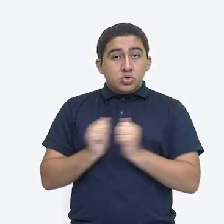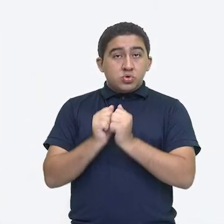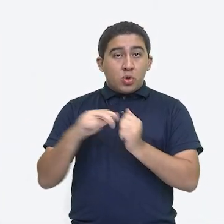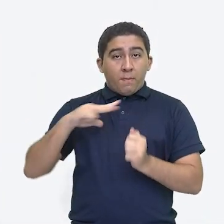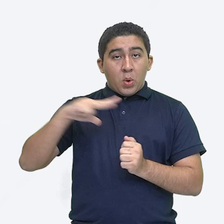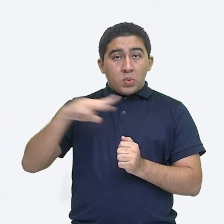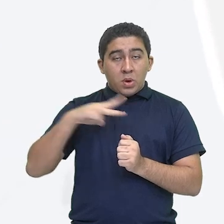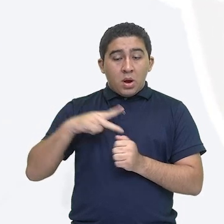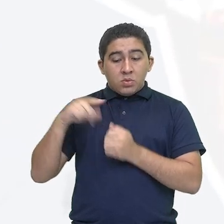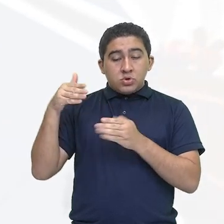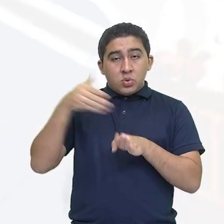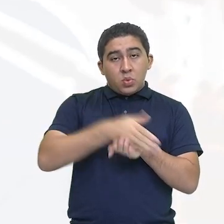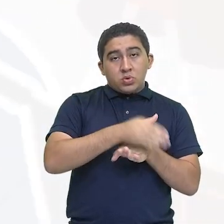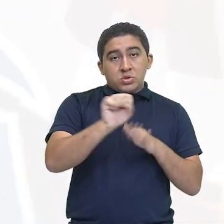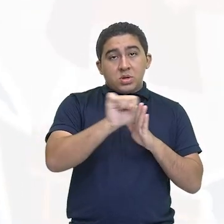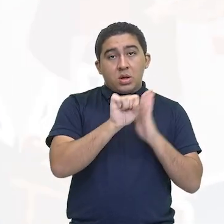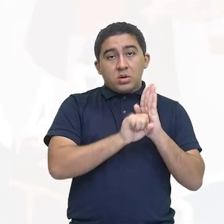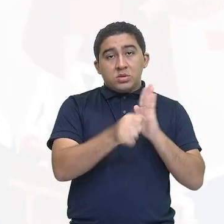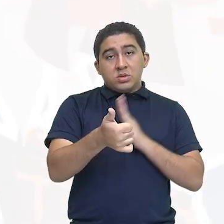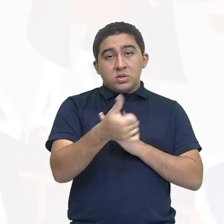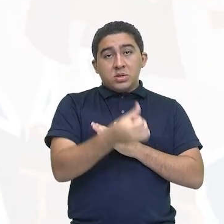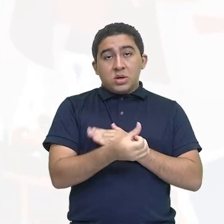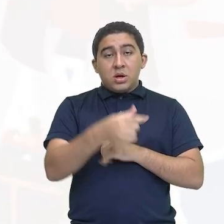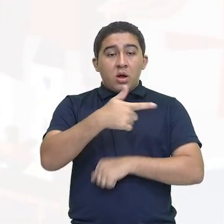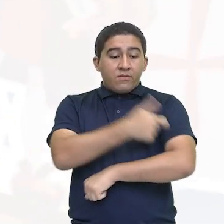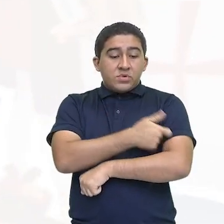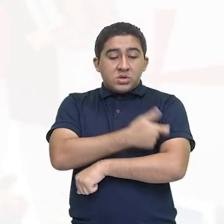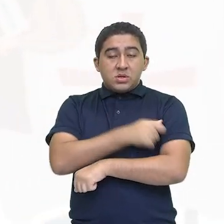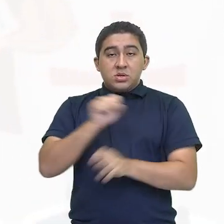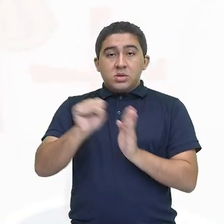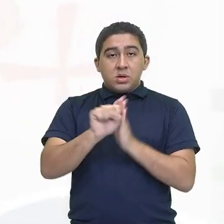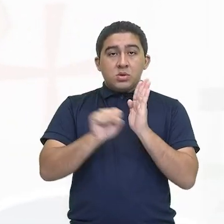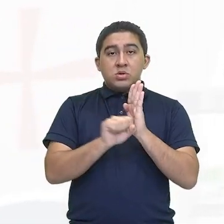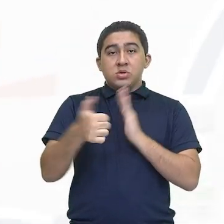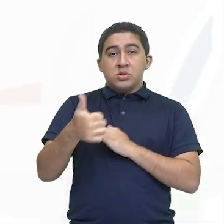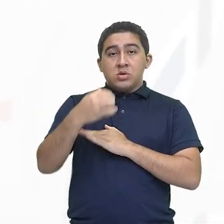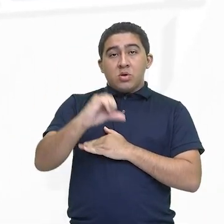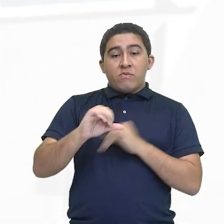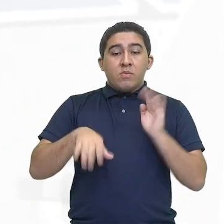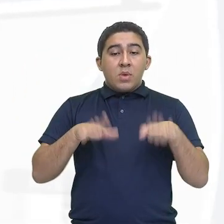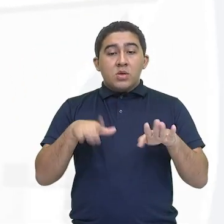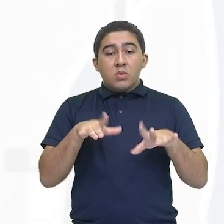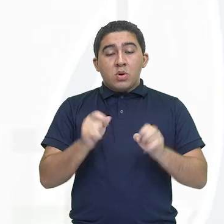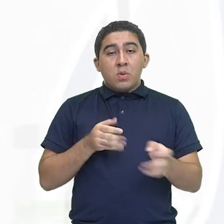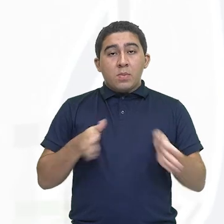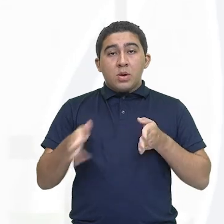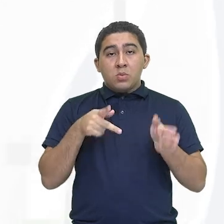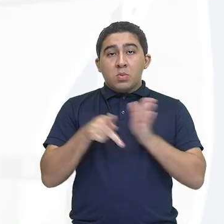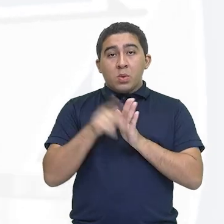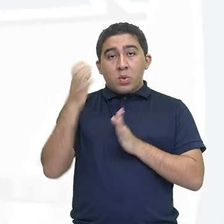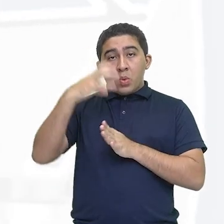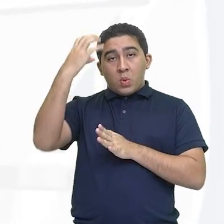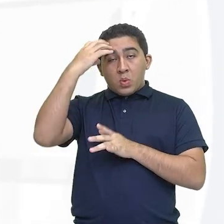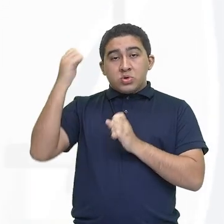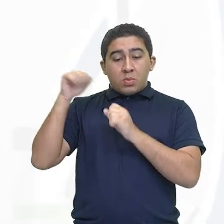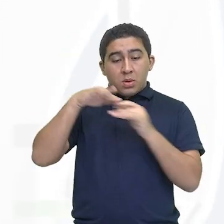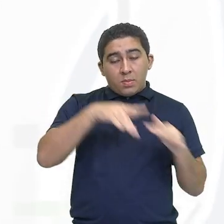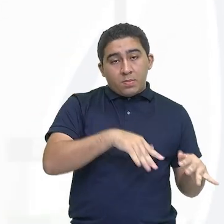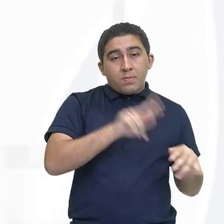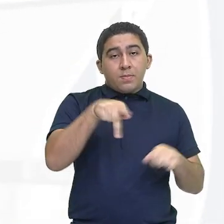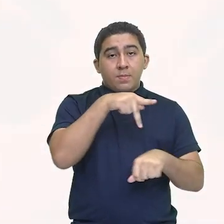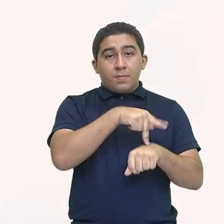século XVI. Já a vacina chegou no século XIX, mais ou menos na época da chegada da corte ao